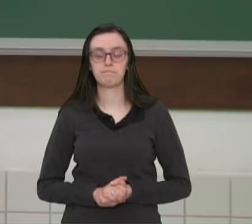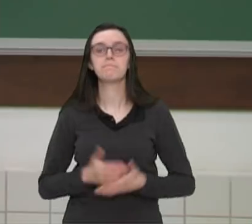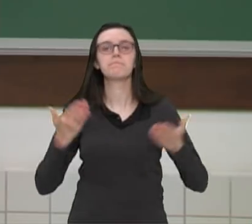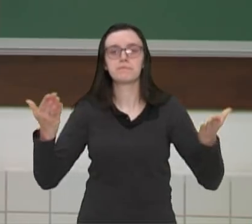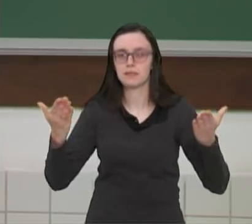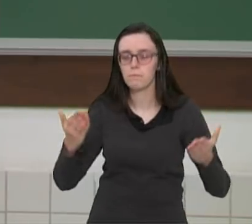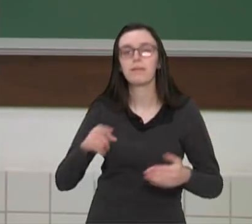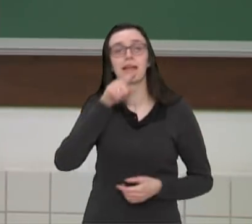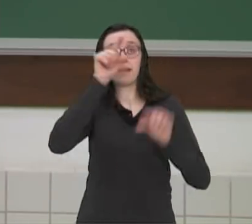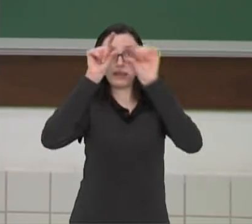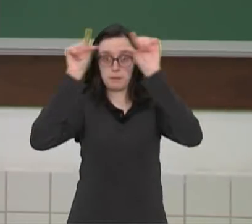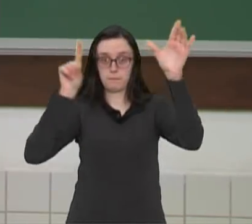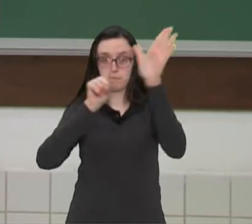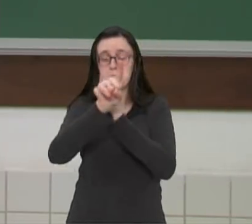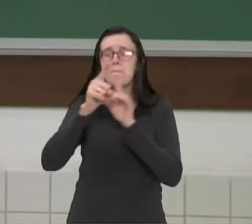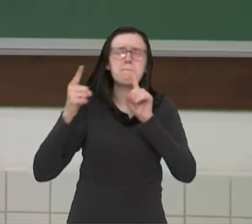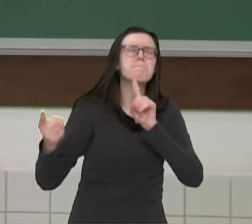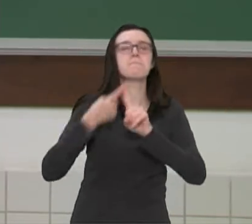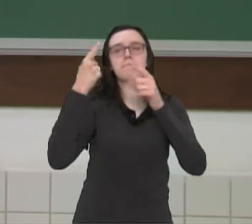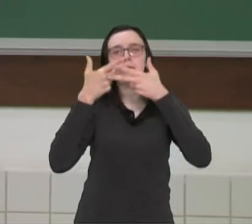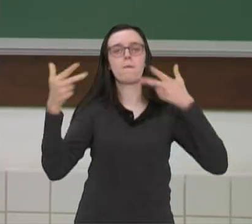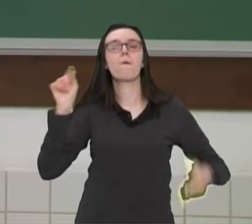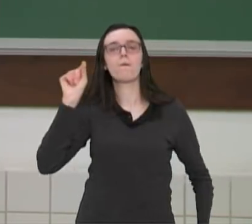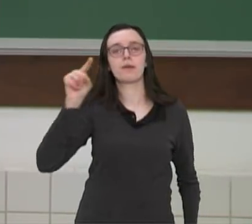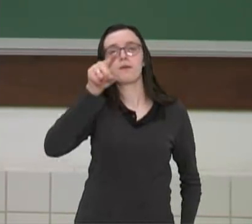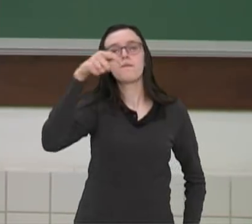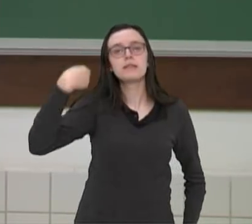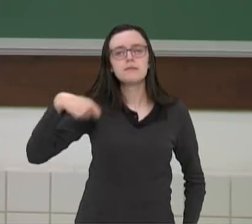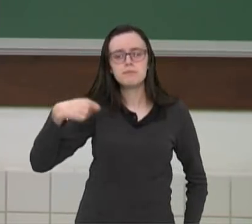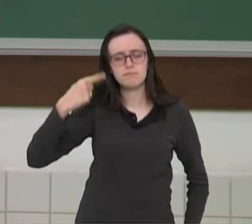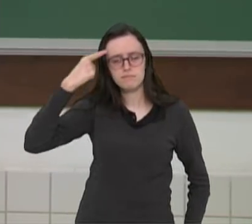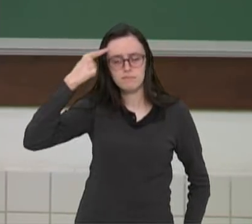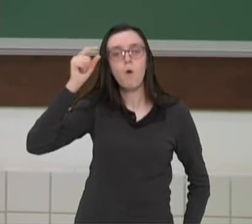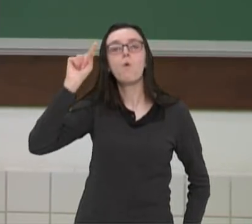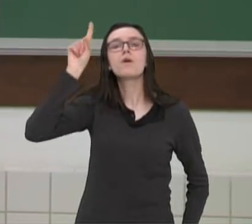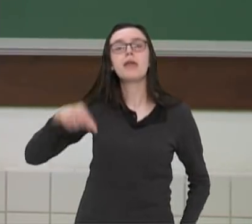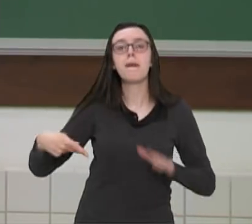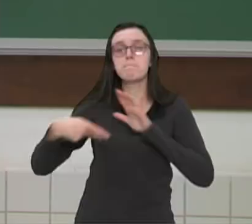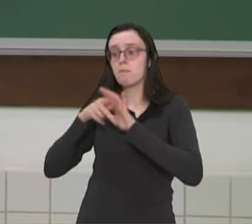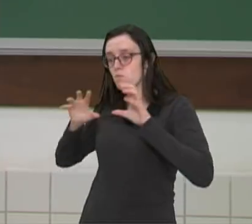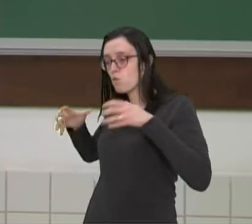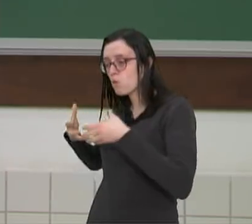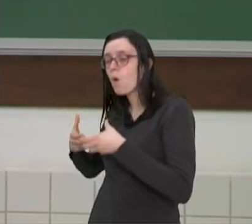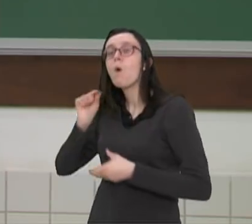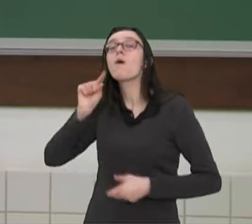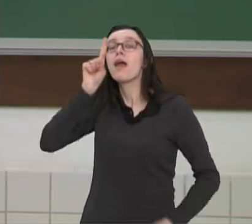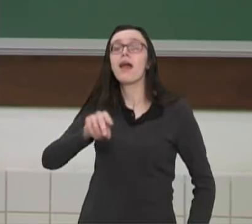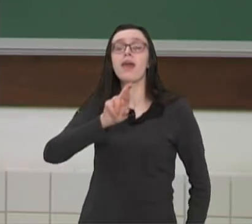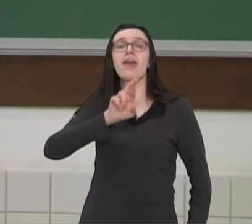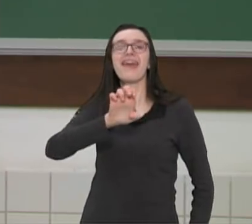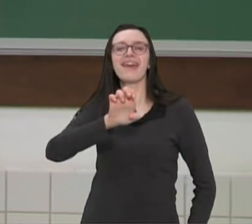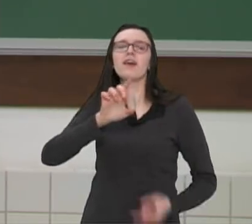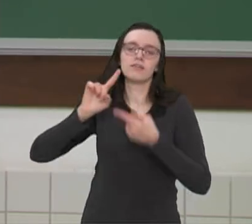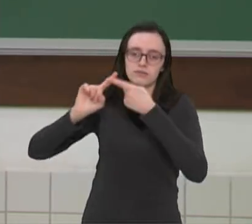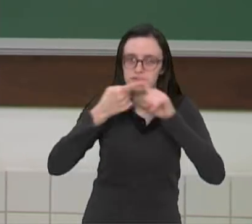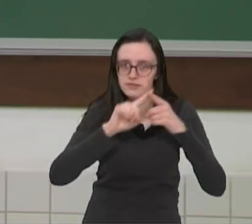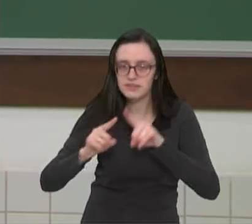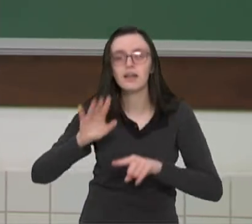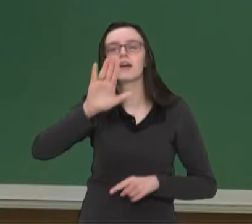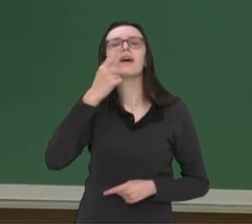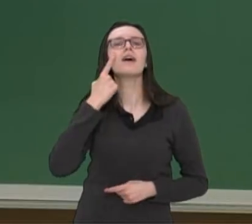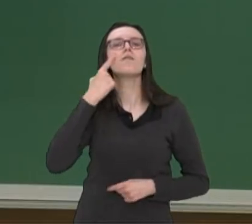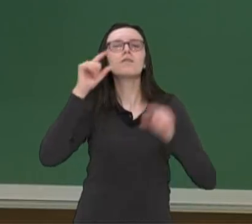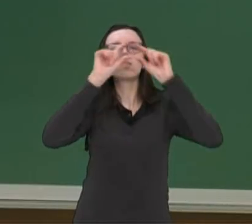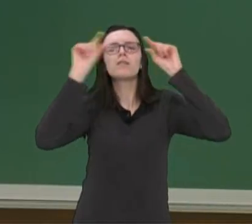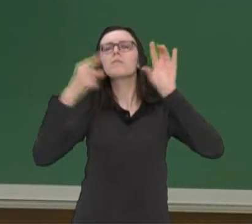Gente, na questão como essa, primeira coisa, você tem que colocar ali o que é parental, o que é recombinante, certo? Então, o exercício está dizendo o que pra